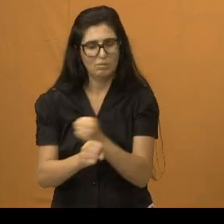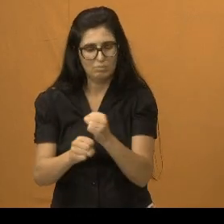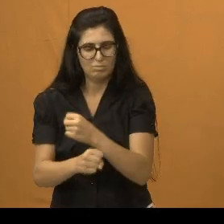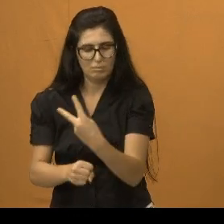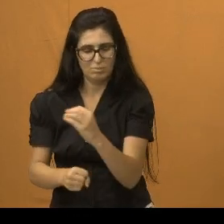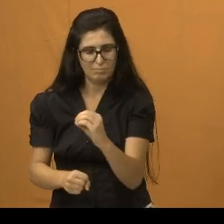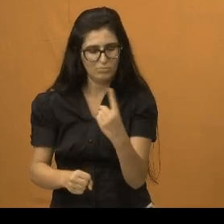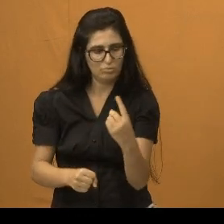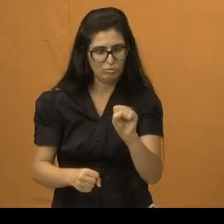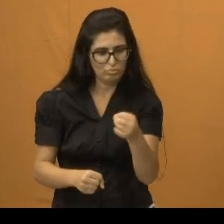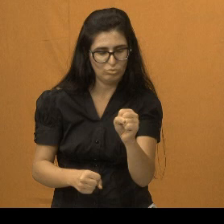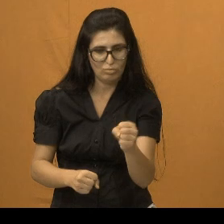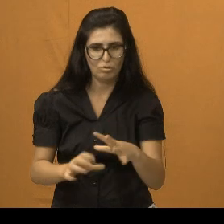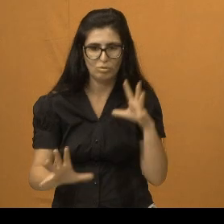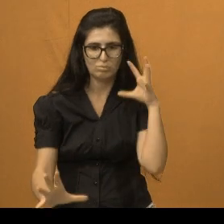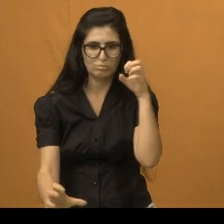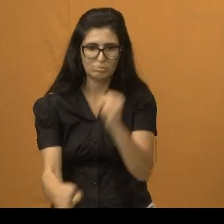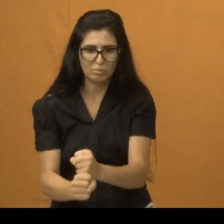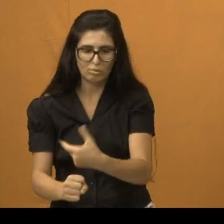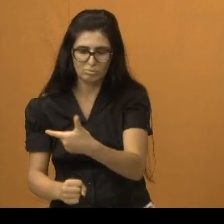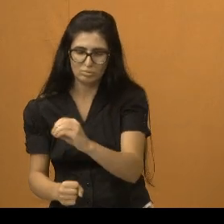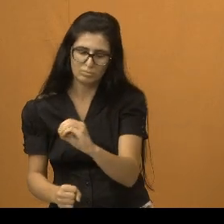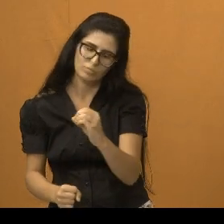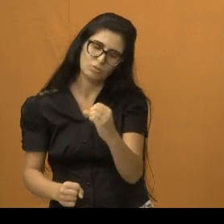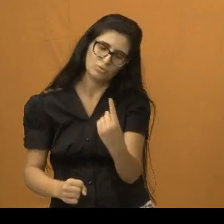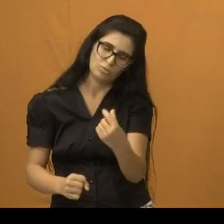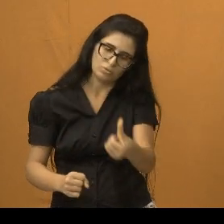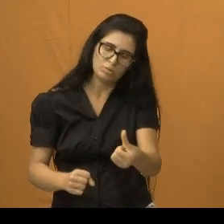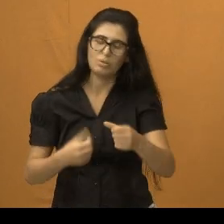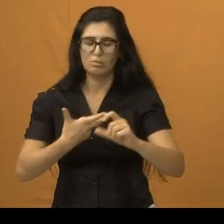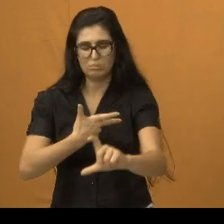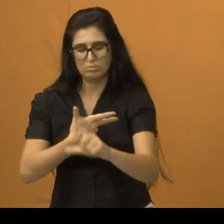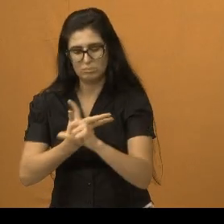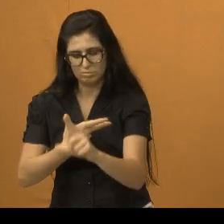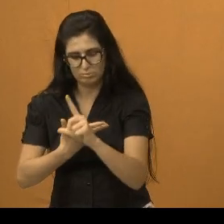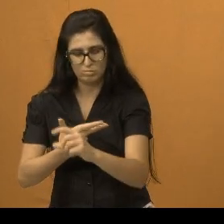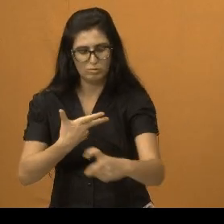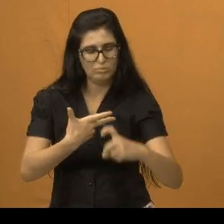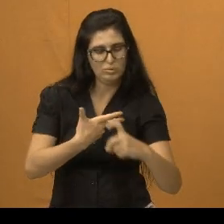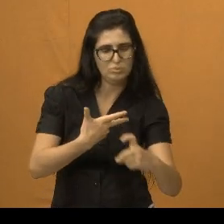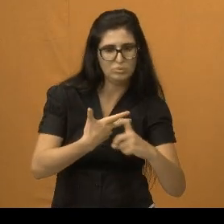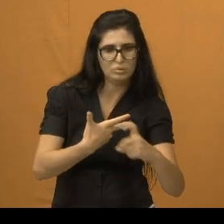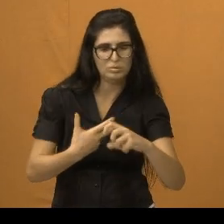total desse saldo em 2016, né, do Executivo Legislativo, em